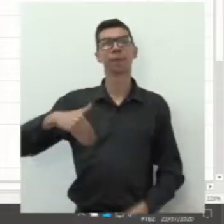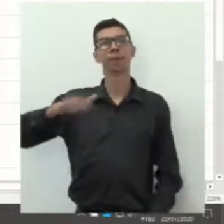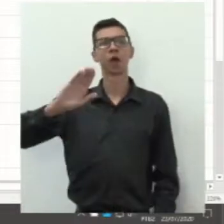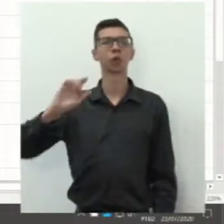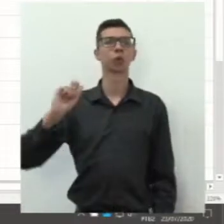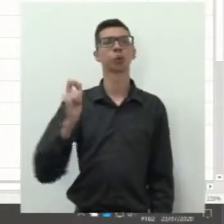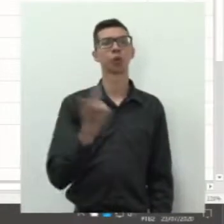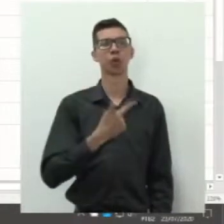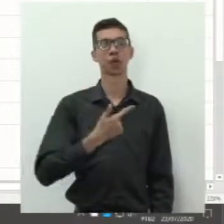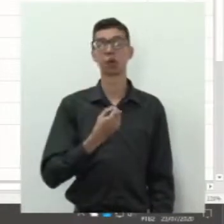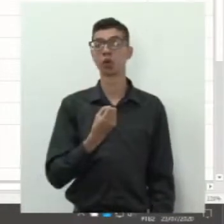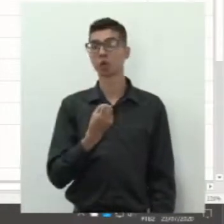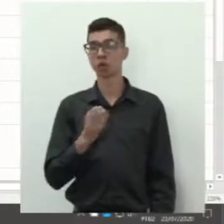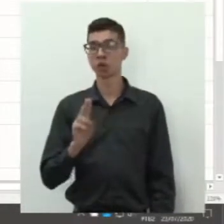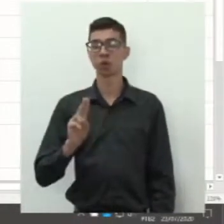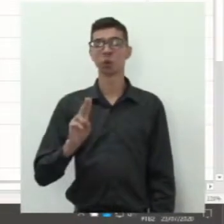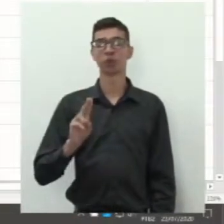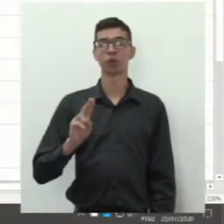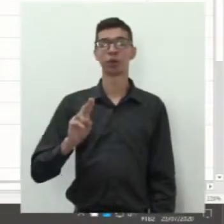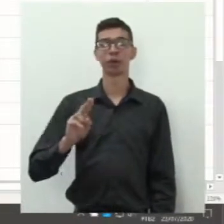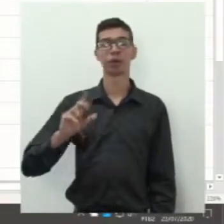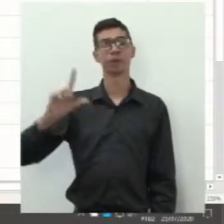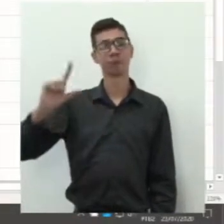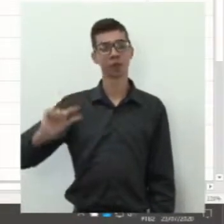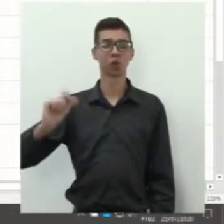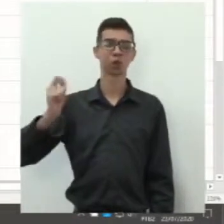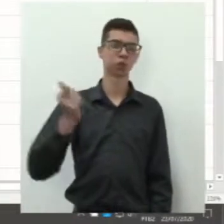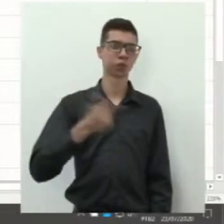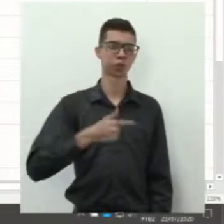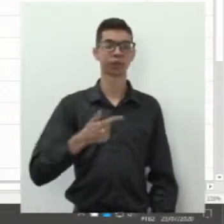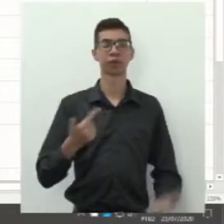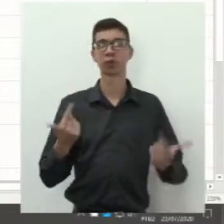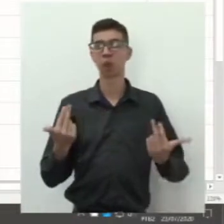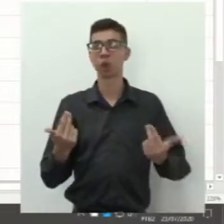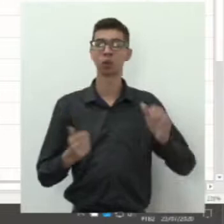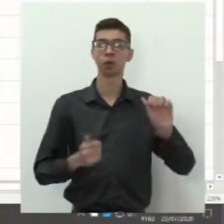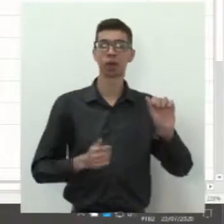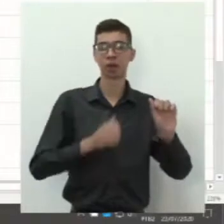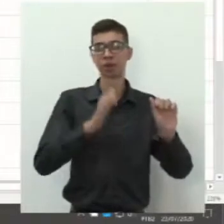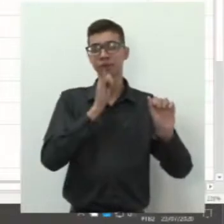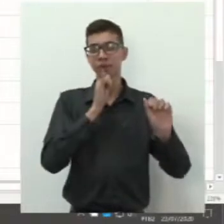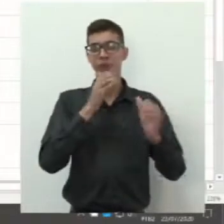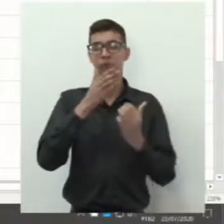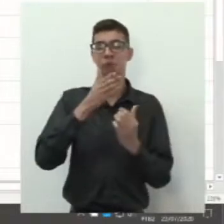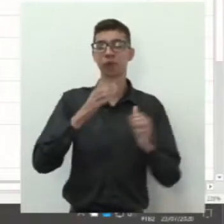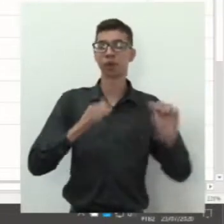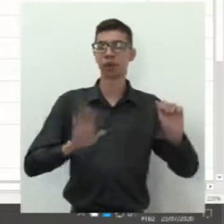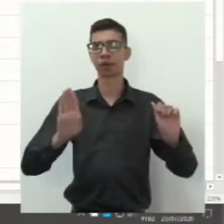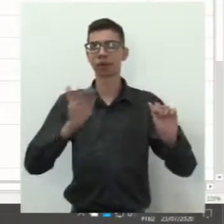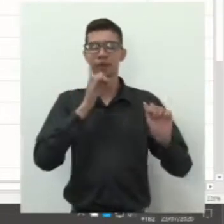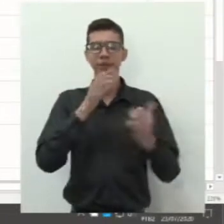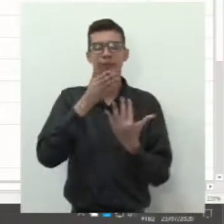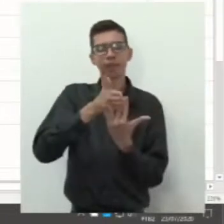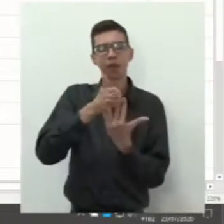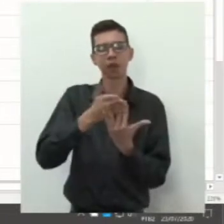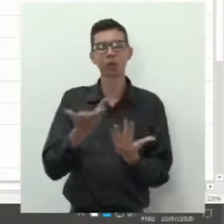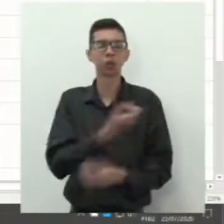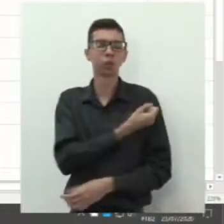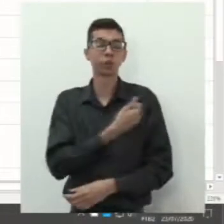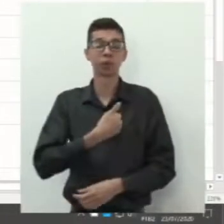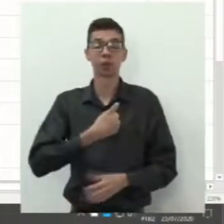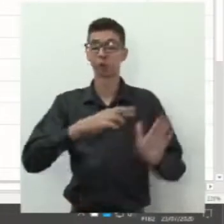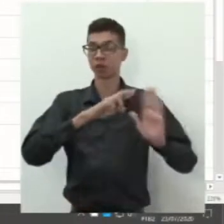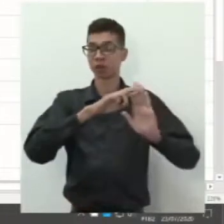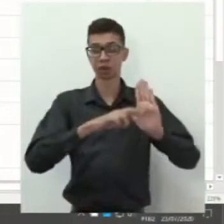igual a, é menor do que, é menor ou igual a, está entre. Então, eu que determino essas regras para ele. Ah,